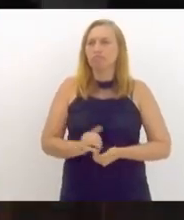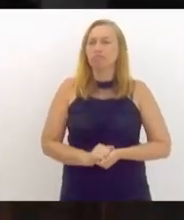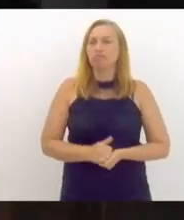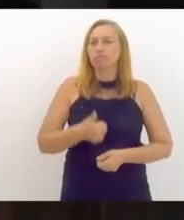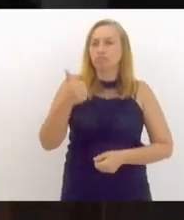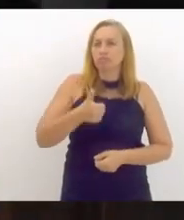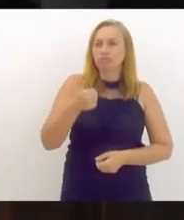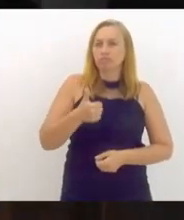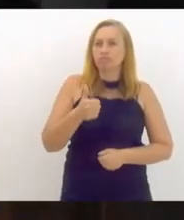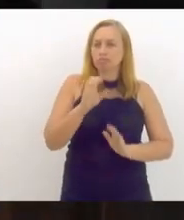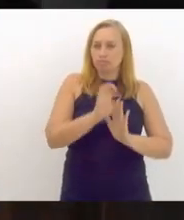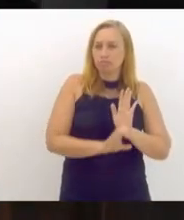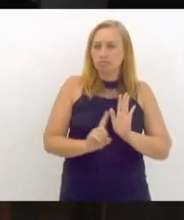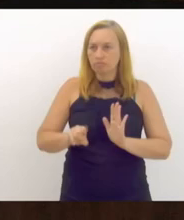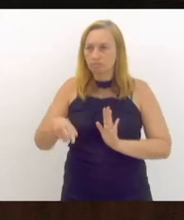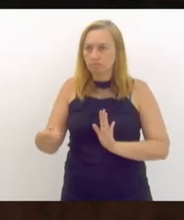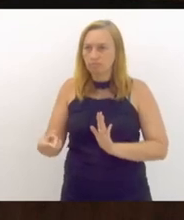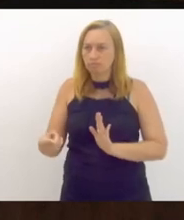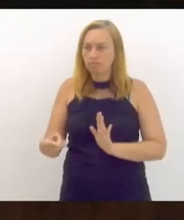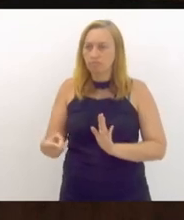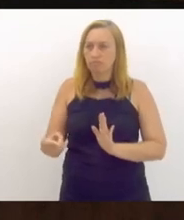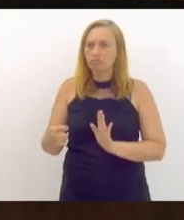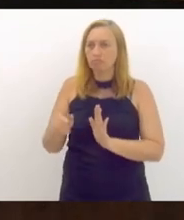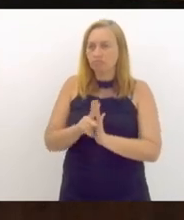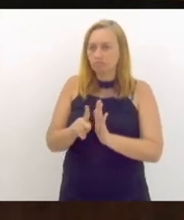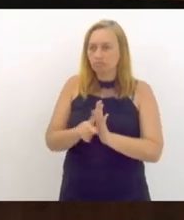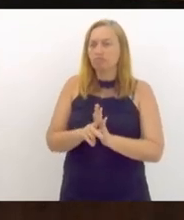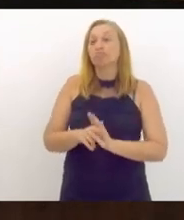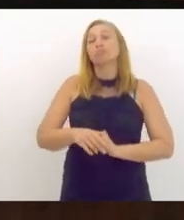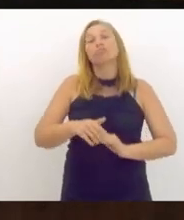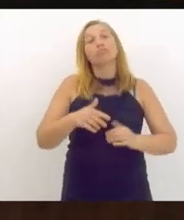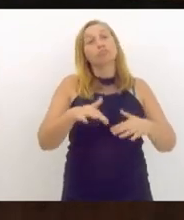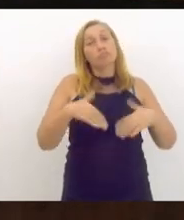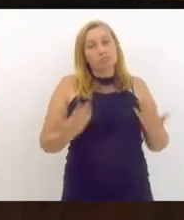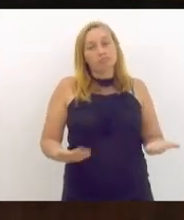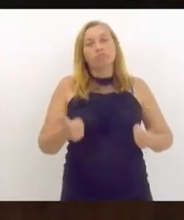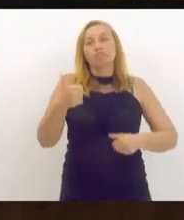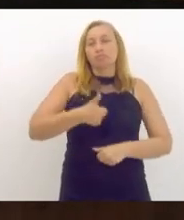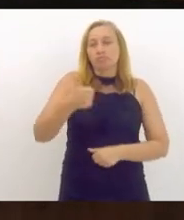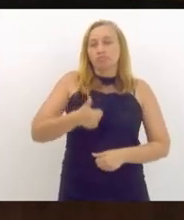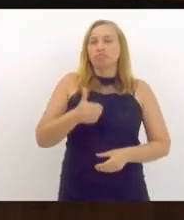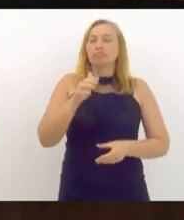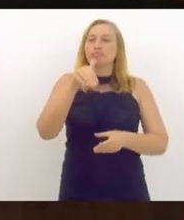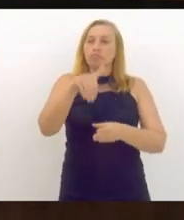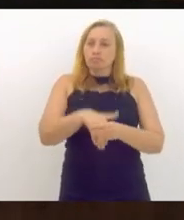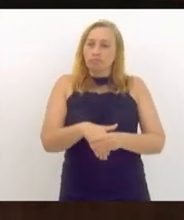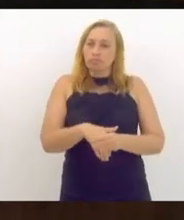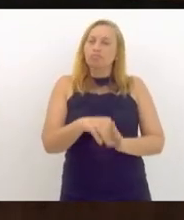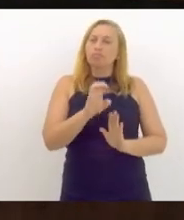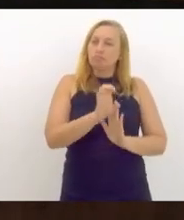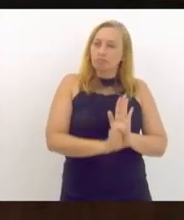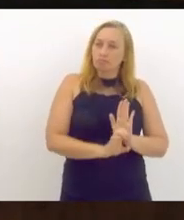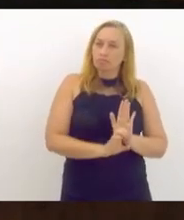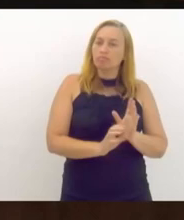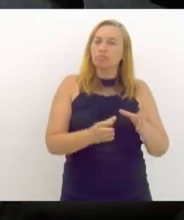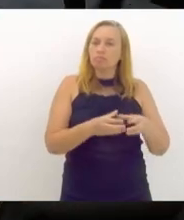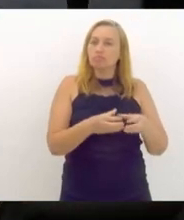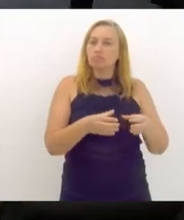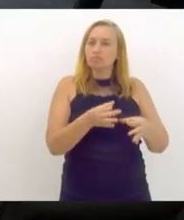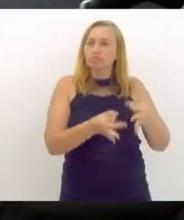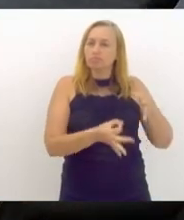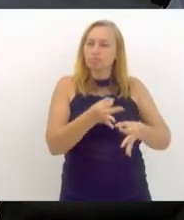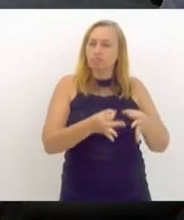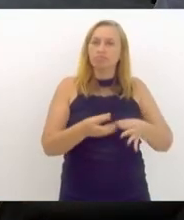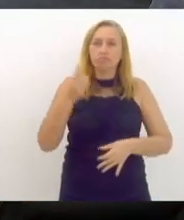Primeiro a emenda, depois o projeto emendado. Então vai ter primeiro uma votação da emenda, não, da Comissão de Constituição e Justiça. Deputado Luiz